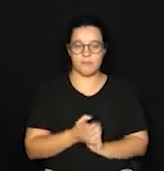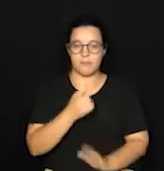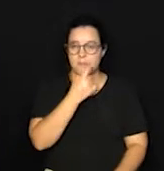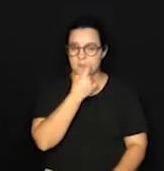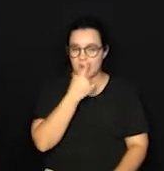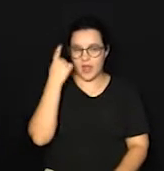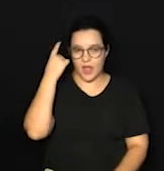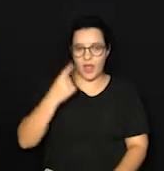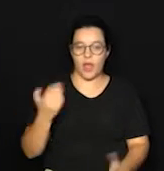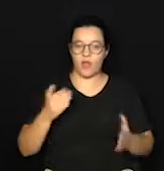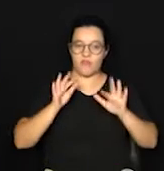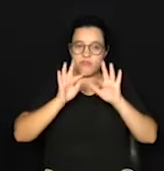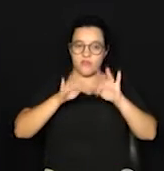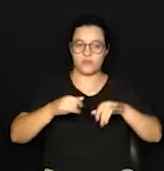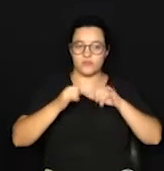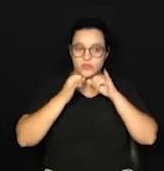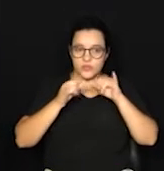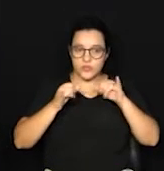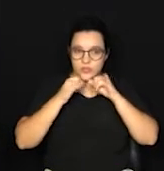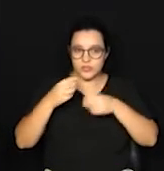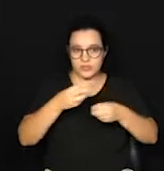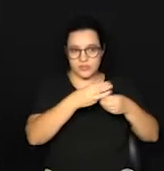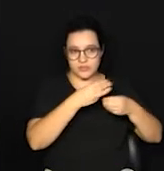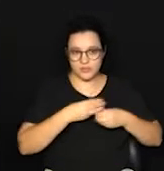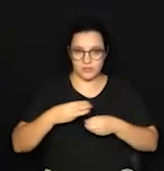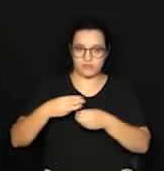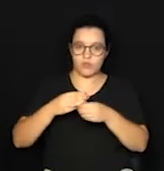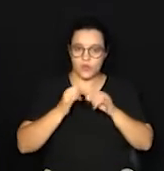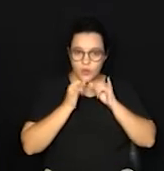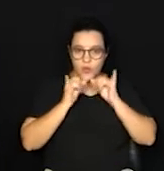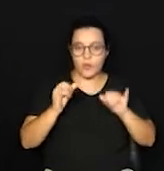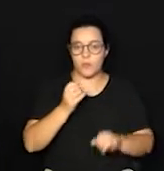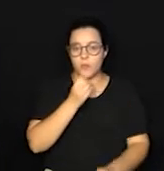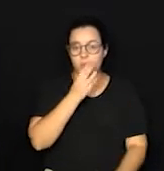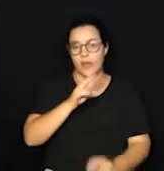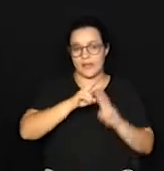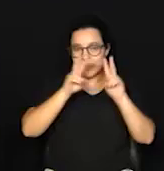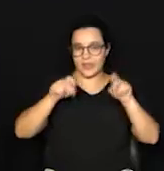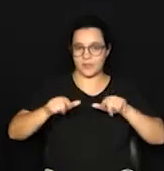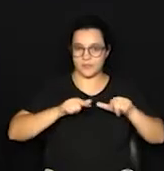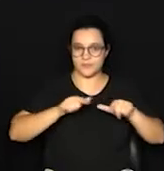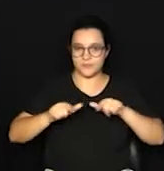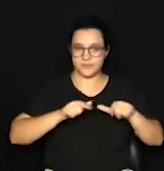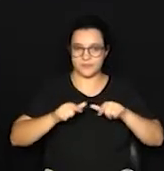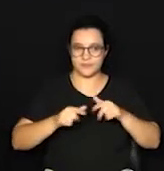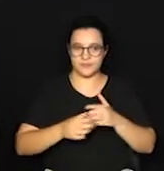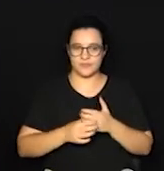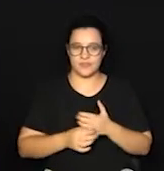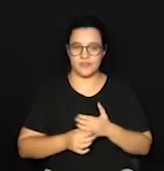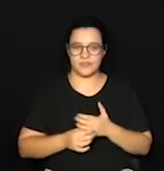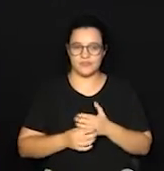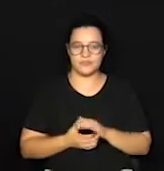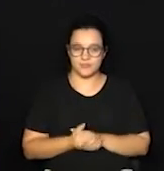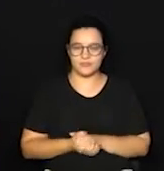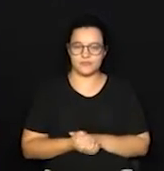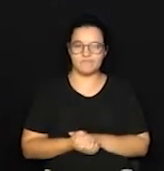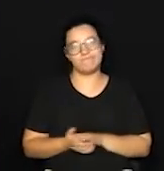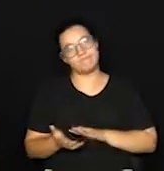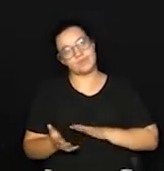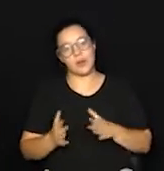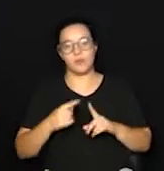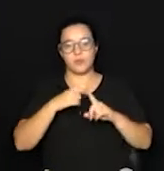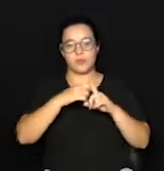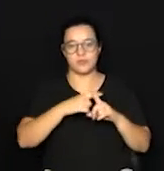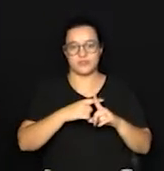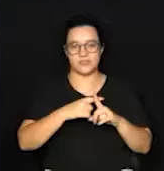encerrar as notícias da metrópole, tem notícia boa sobre emprego. Na verdade, é um Ou último balanço. Assim? É bom, é